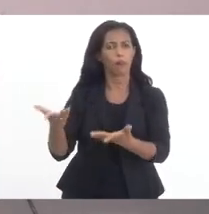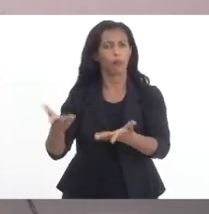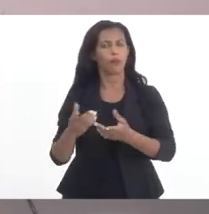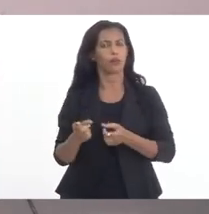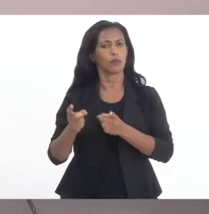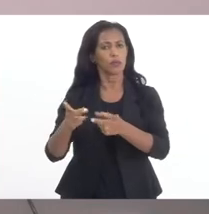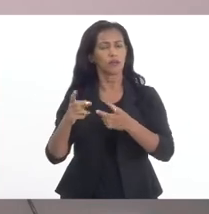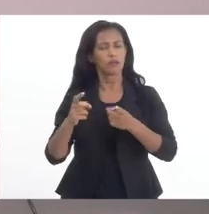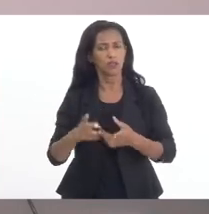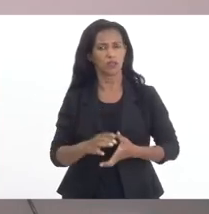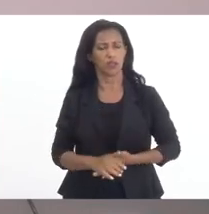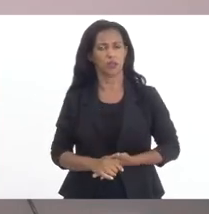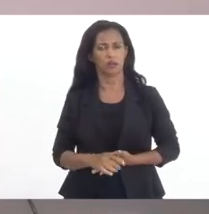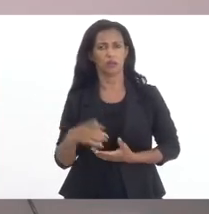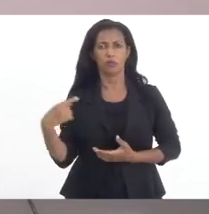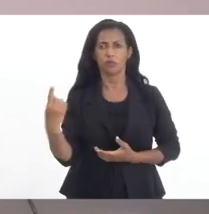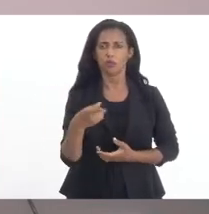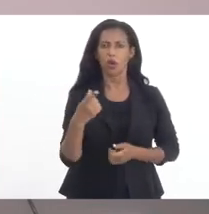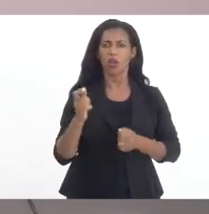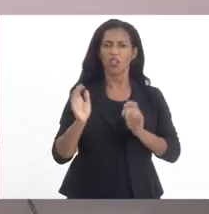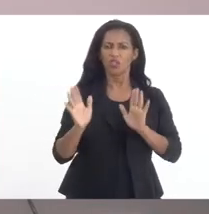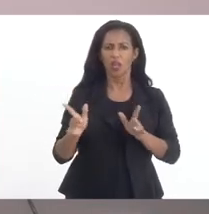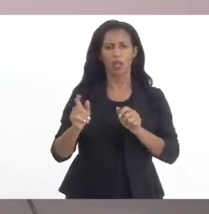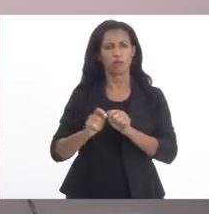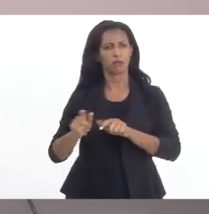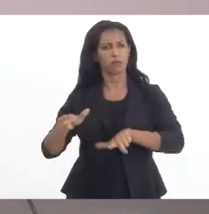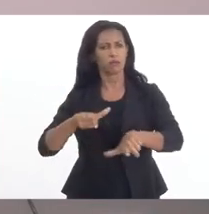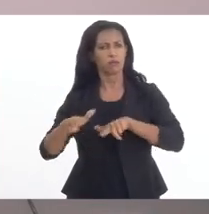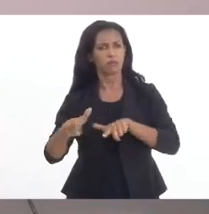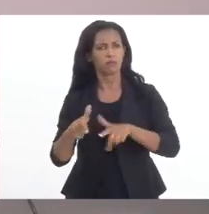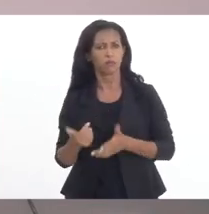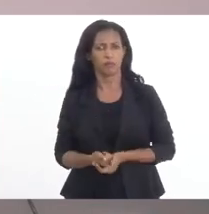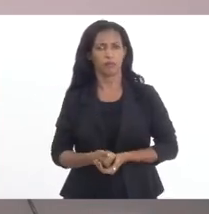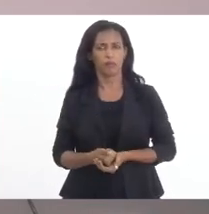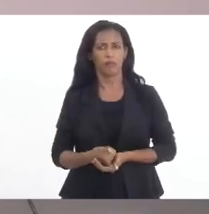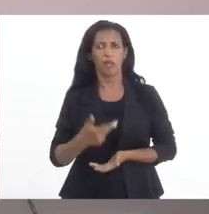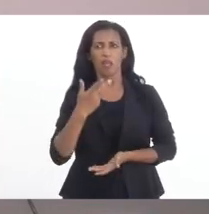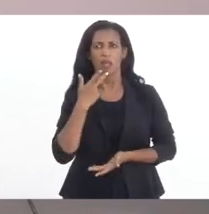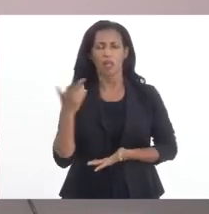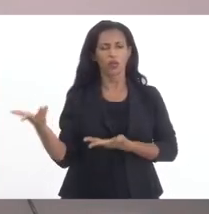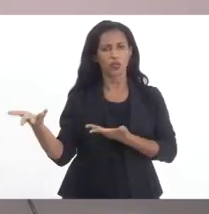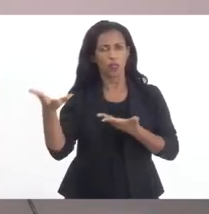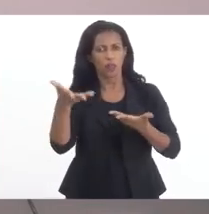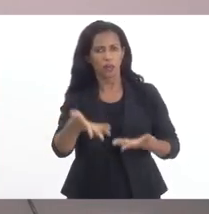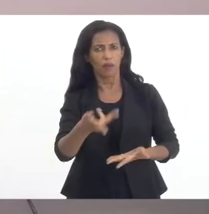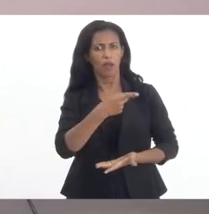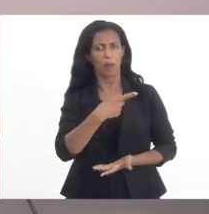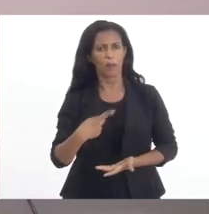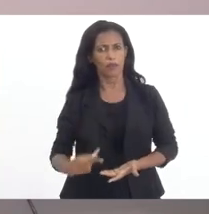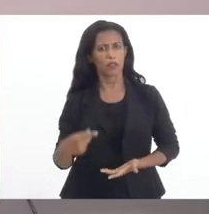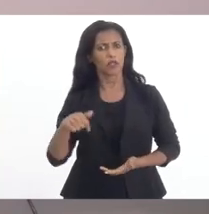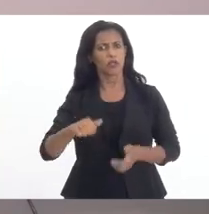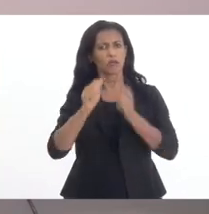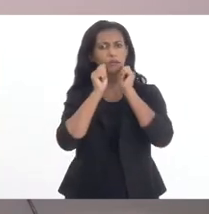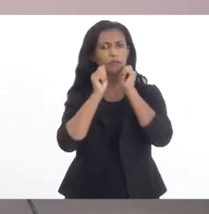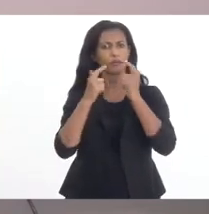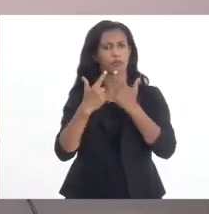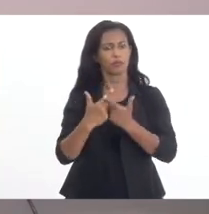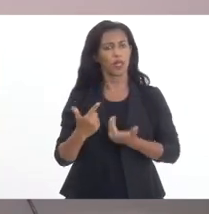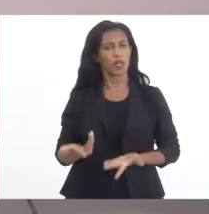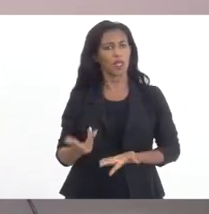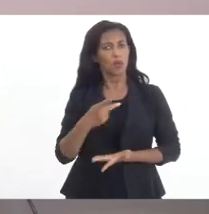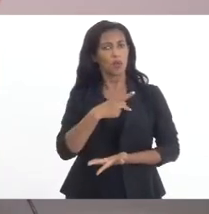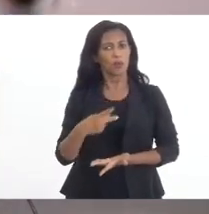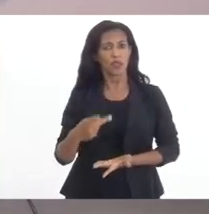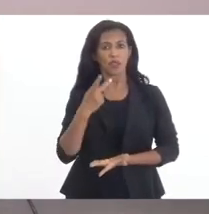ser vendido. Nós já fizemos esse dever de casa. Eu levantei essa questão, eu levei ao presidente André Siciliano. E o André falou,